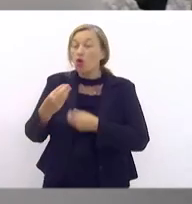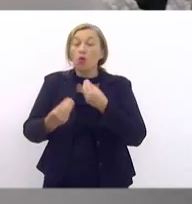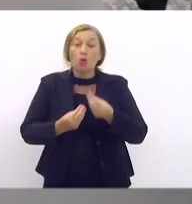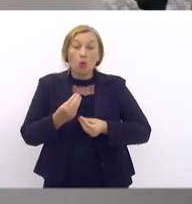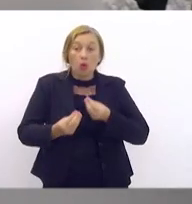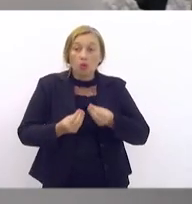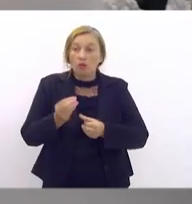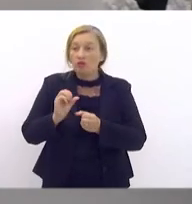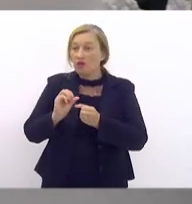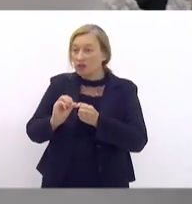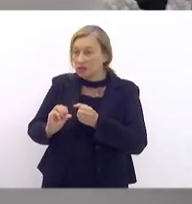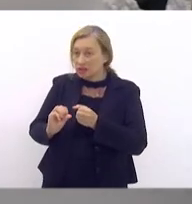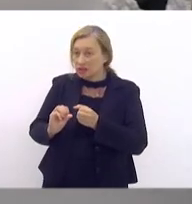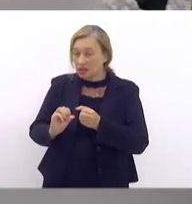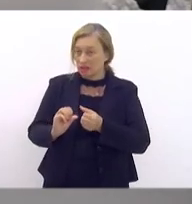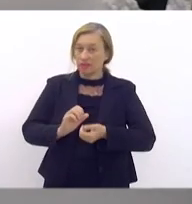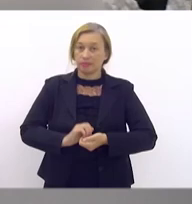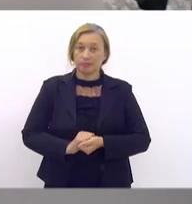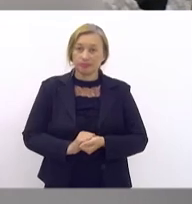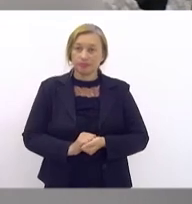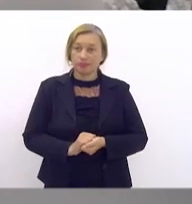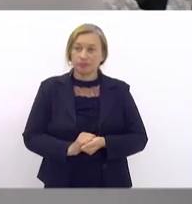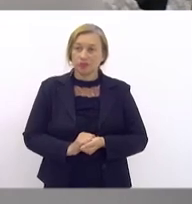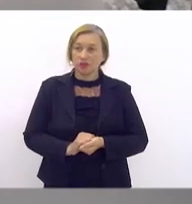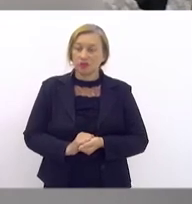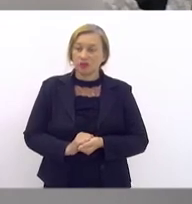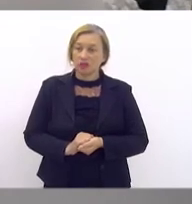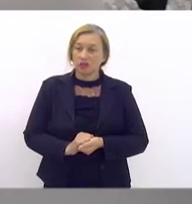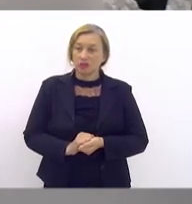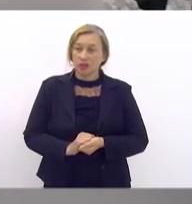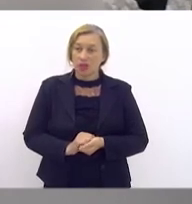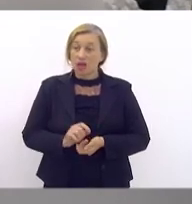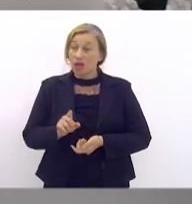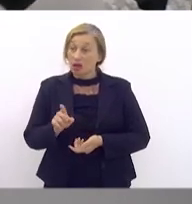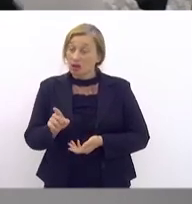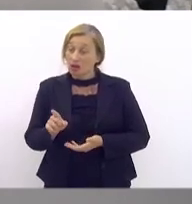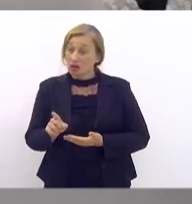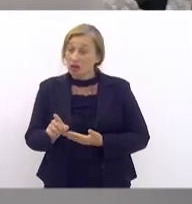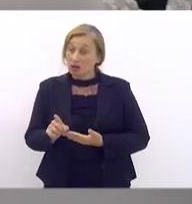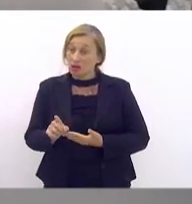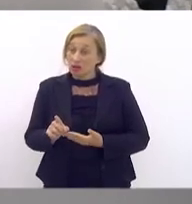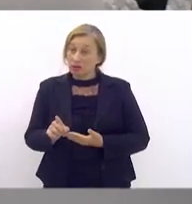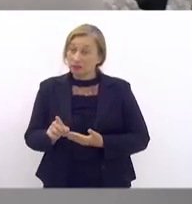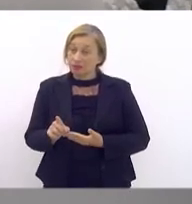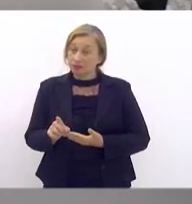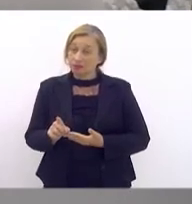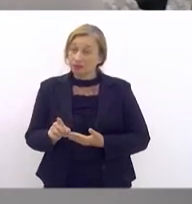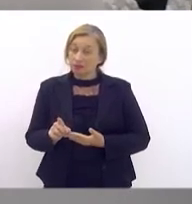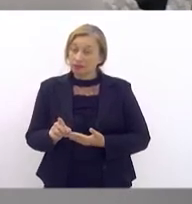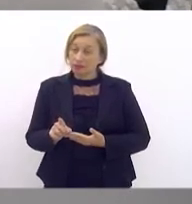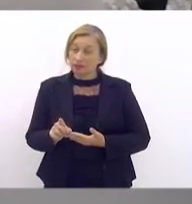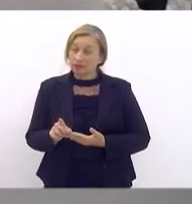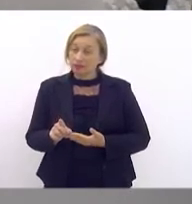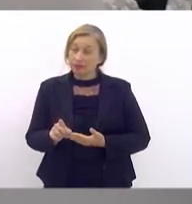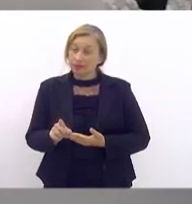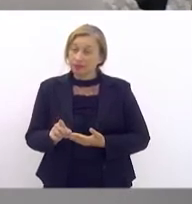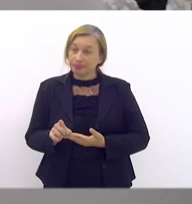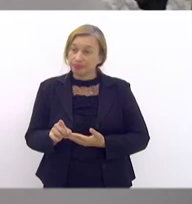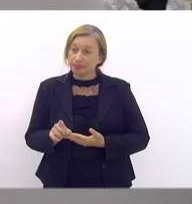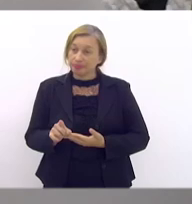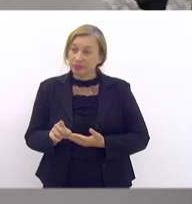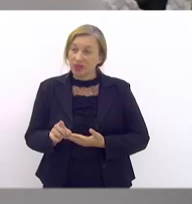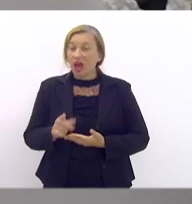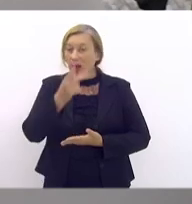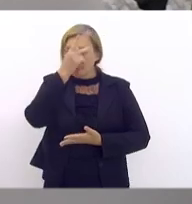fazer o procedimento que ela não necessariamente que esse que que a pessoa que